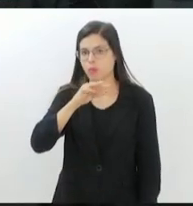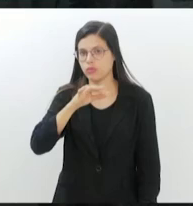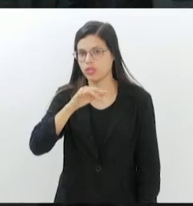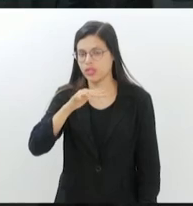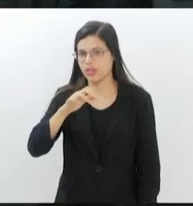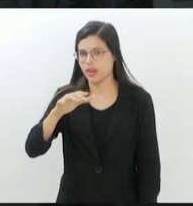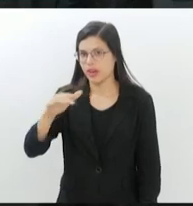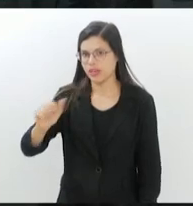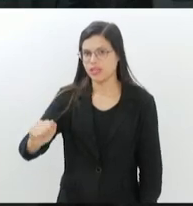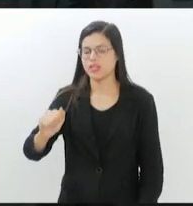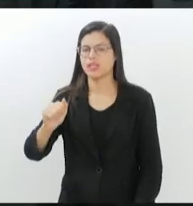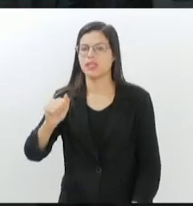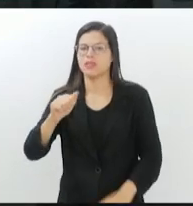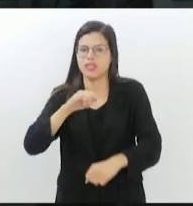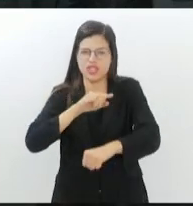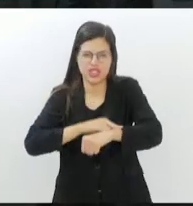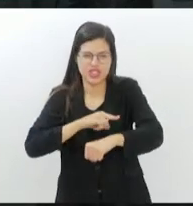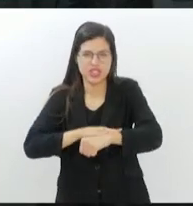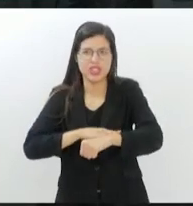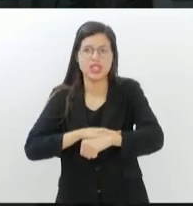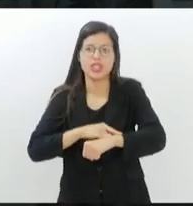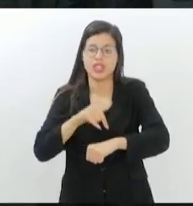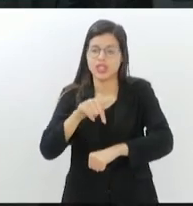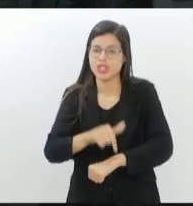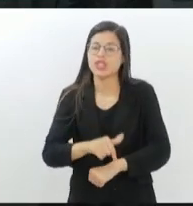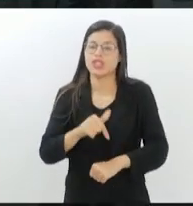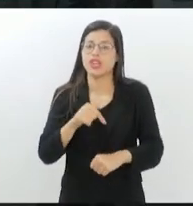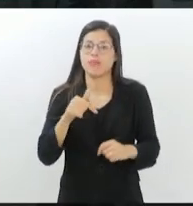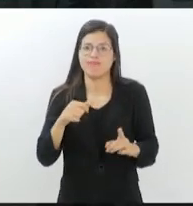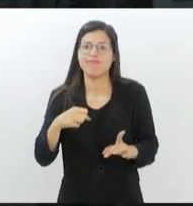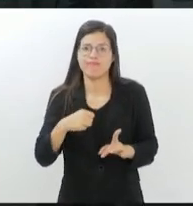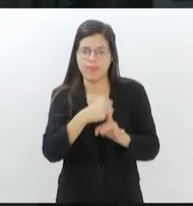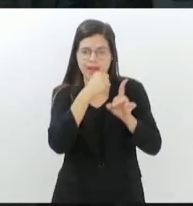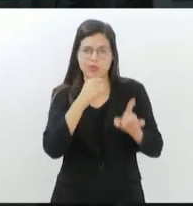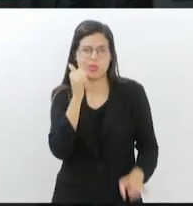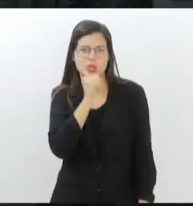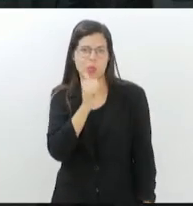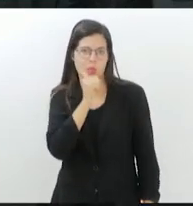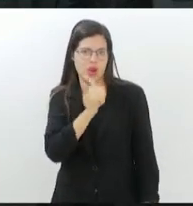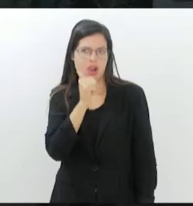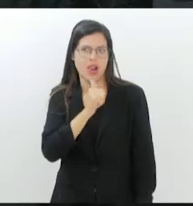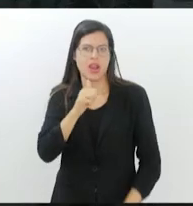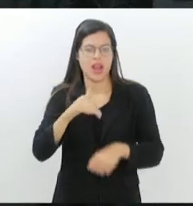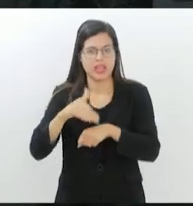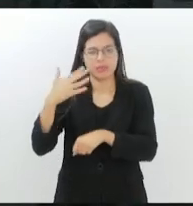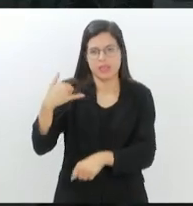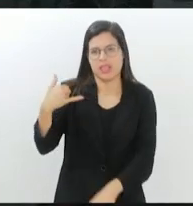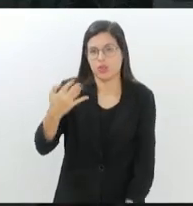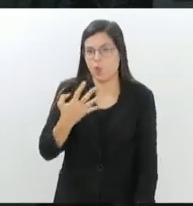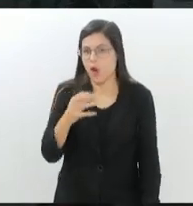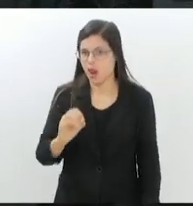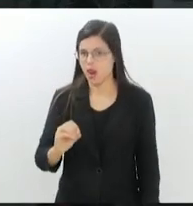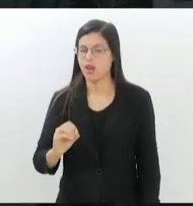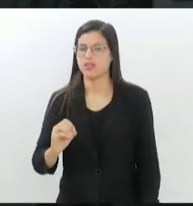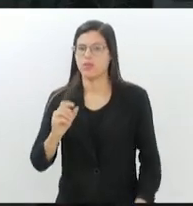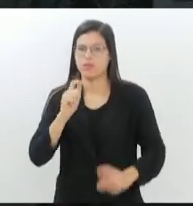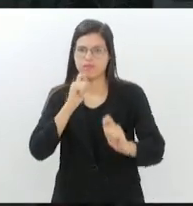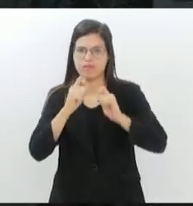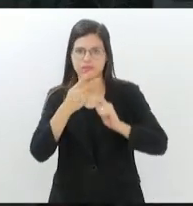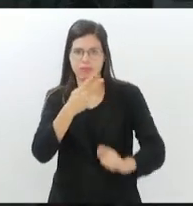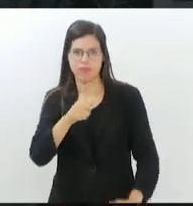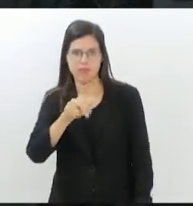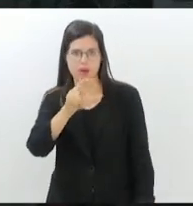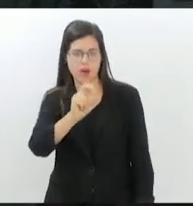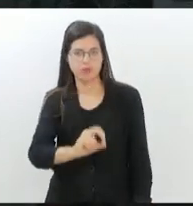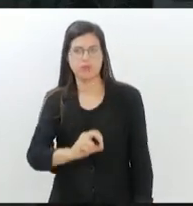mulheres contra 15% dos homens acima dos 40 anos de idade. O repórter Paulo Vitor Viviani tem mais informações sobre